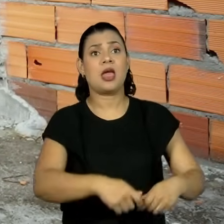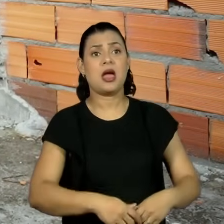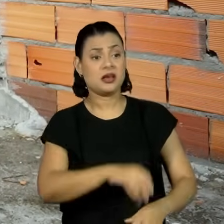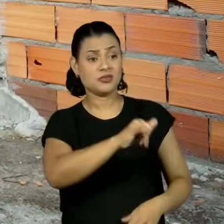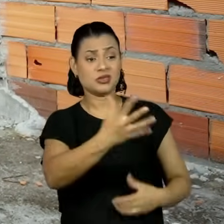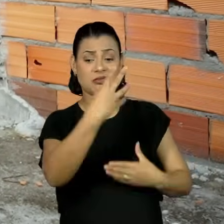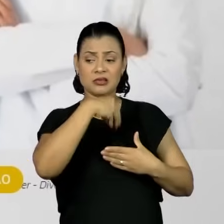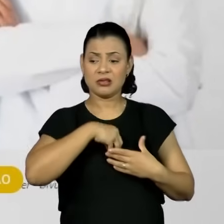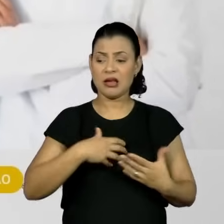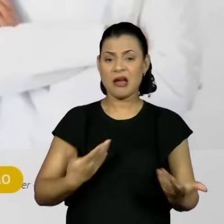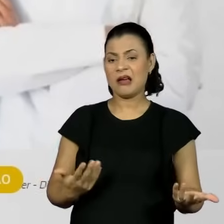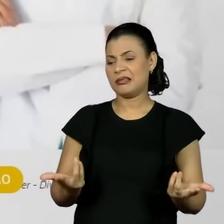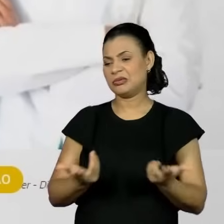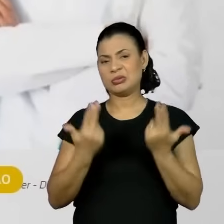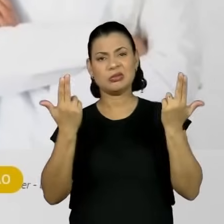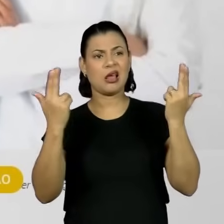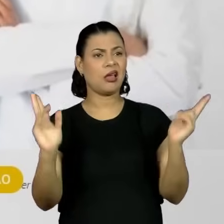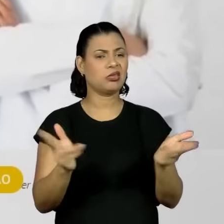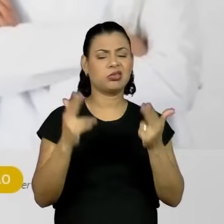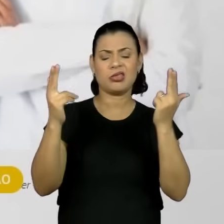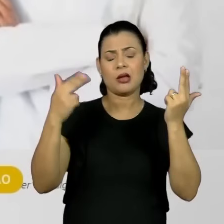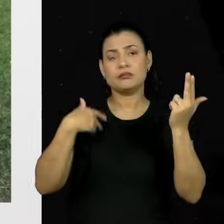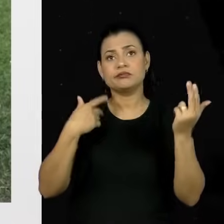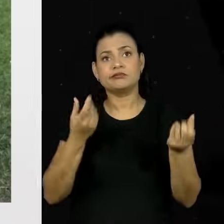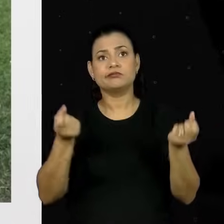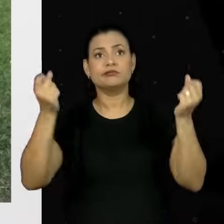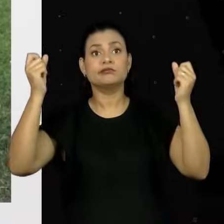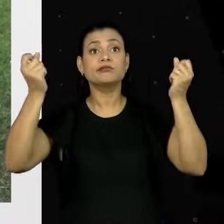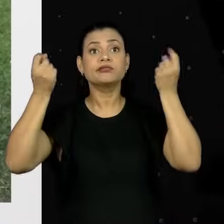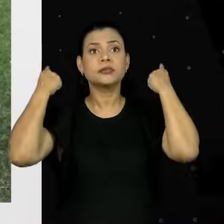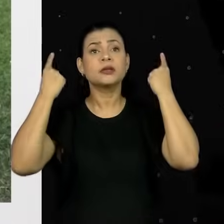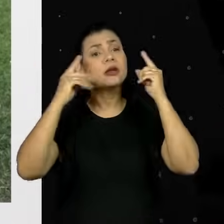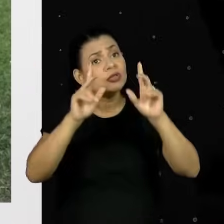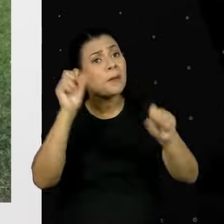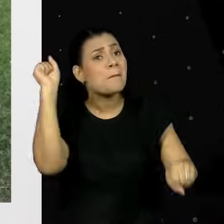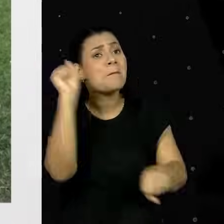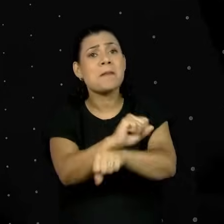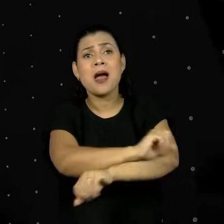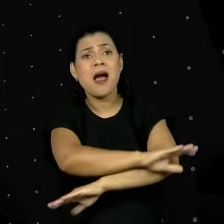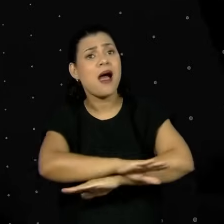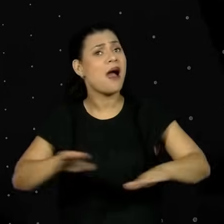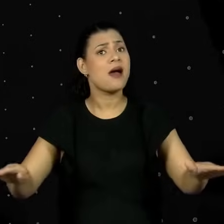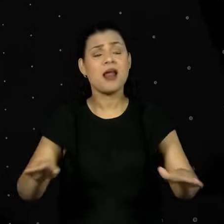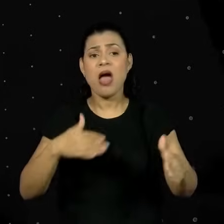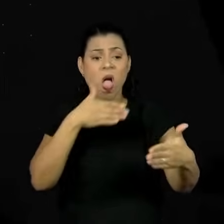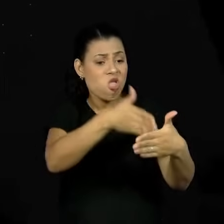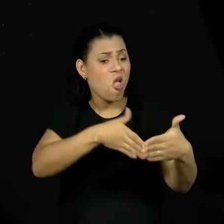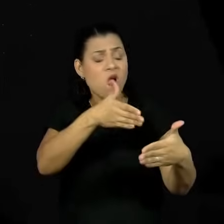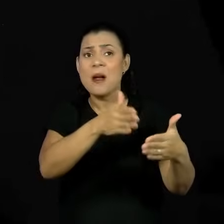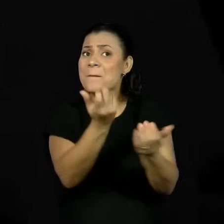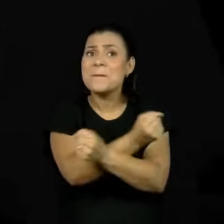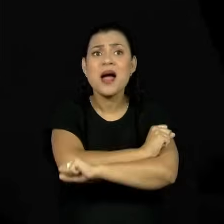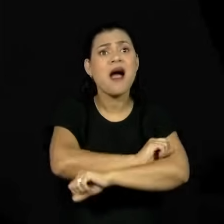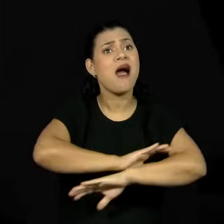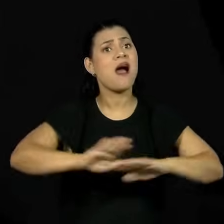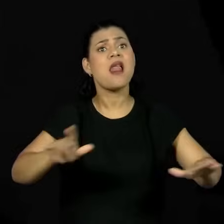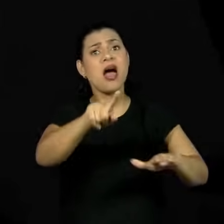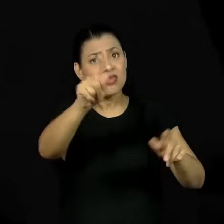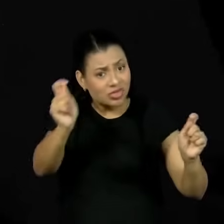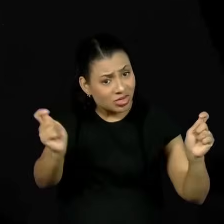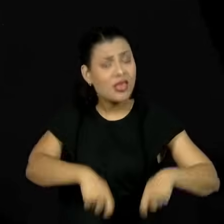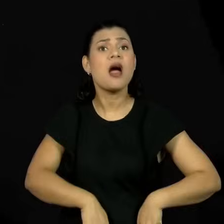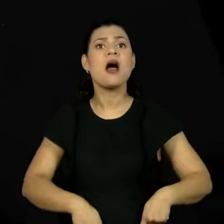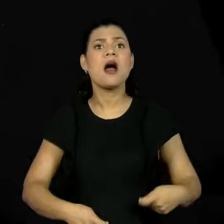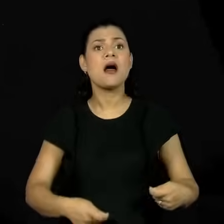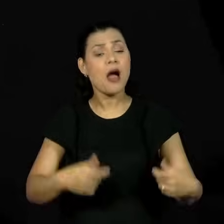isso, de que é impossível, você não vai conseguir mesmo, tá ligado? A gente precisa parar de colocar esses limites, de colocar essas barreiras. Aliás, não é colocar,